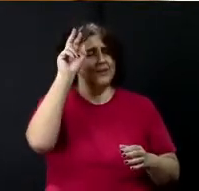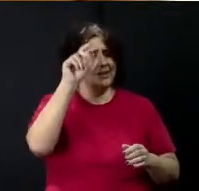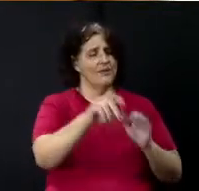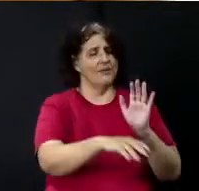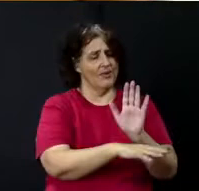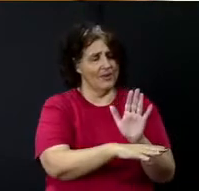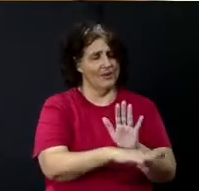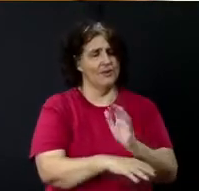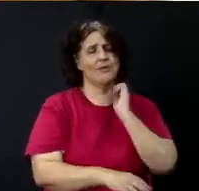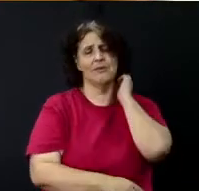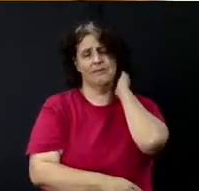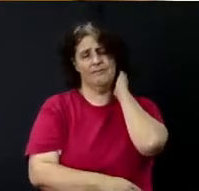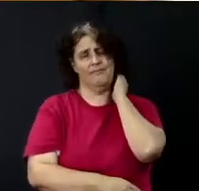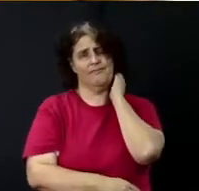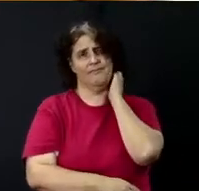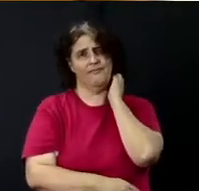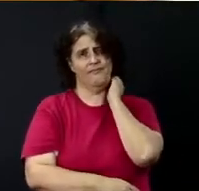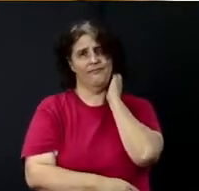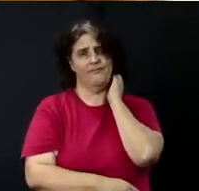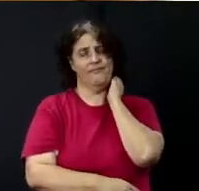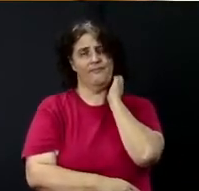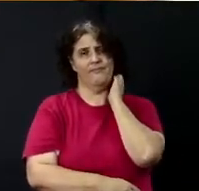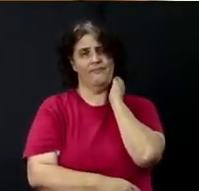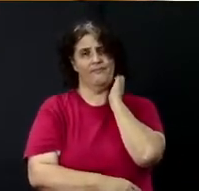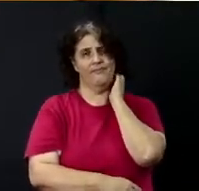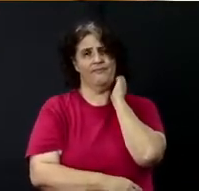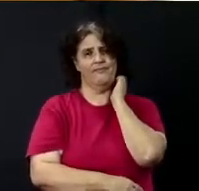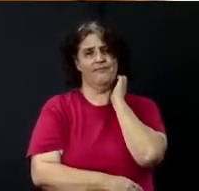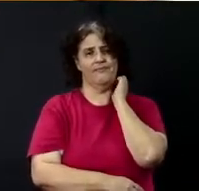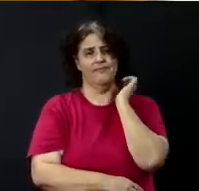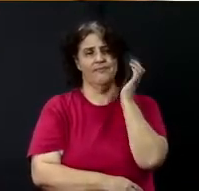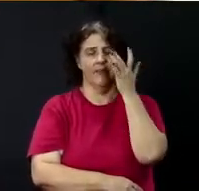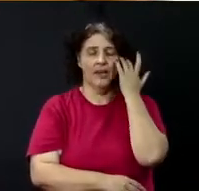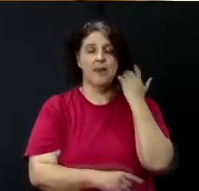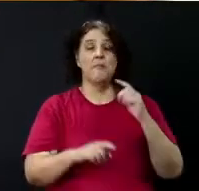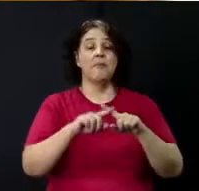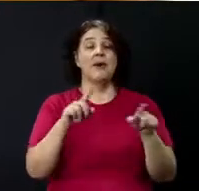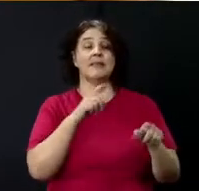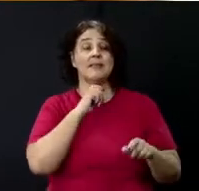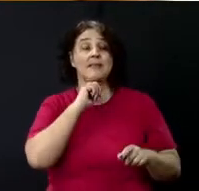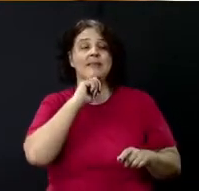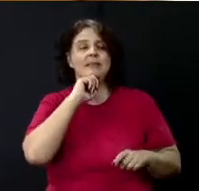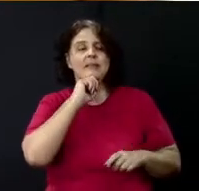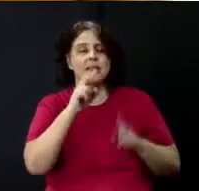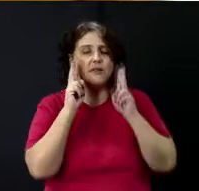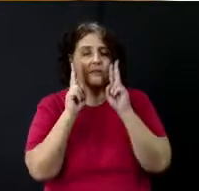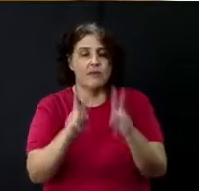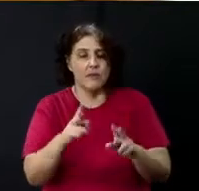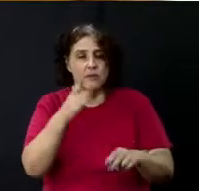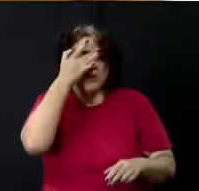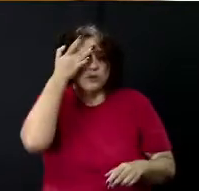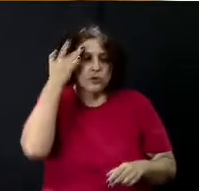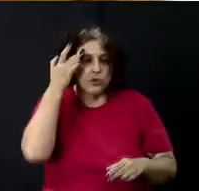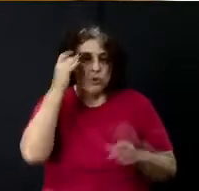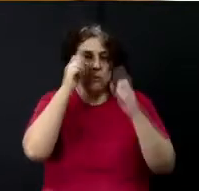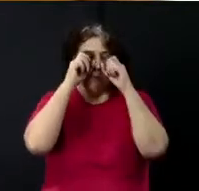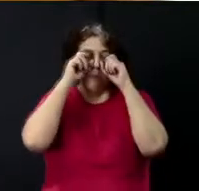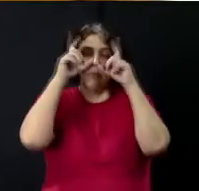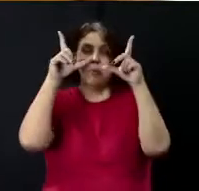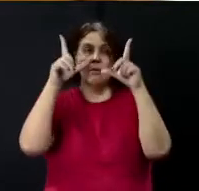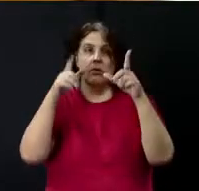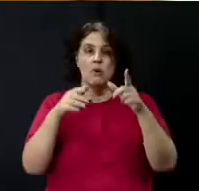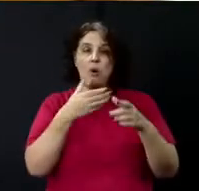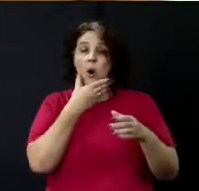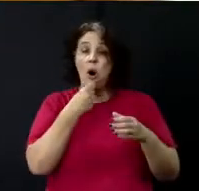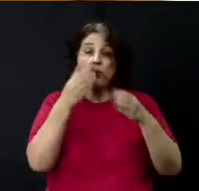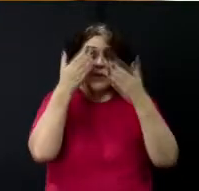mundo, jamais se ouviu que alguém tenha aberto os olhos a um cego de nascença. Continua o testemunho do